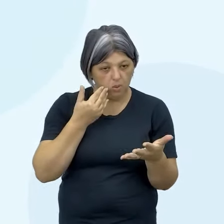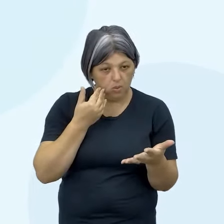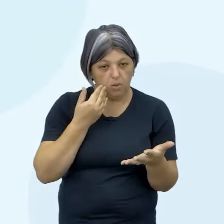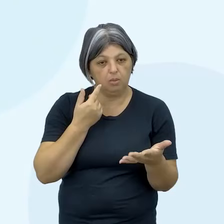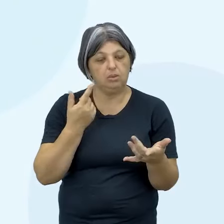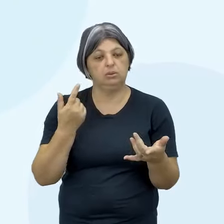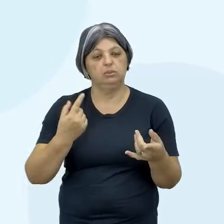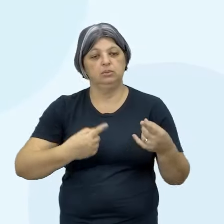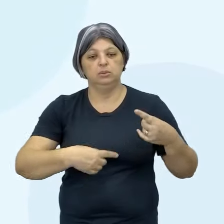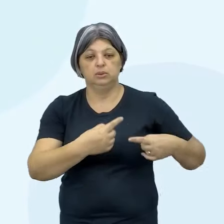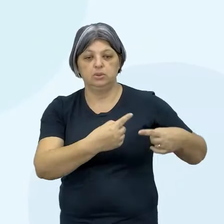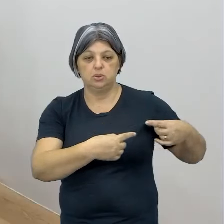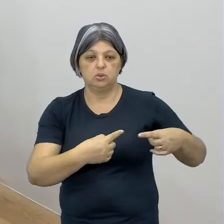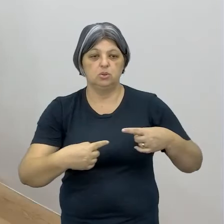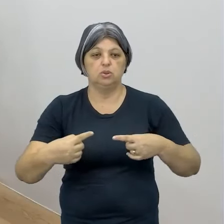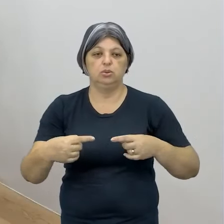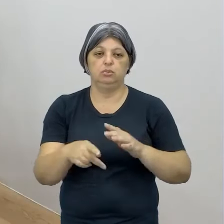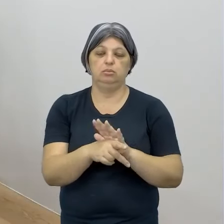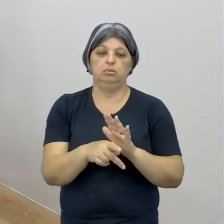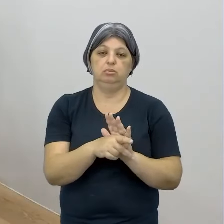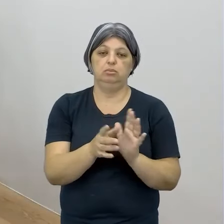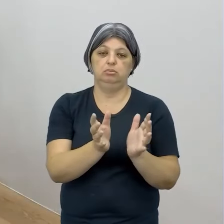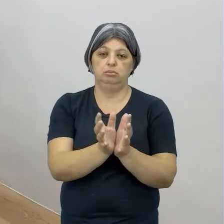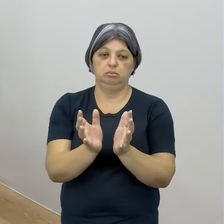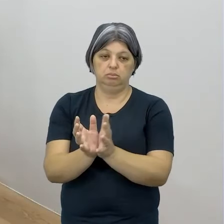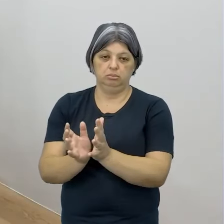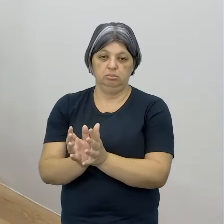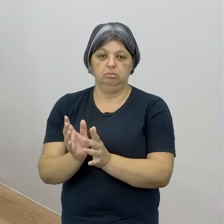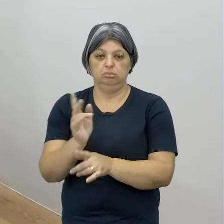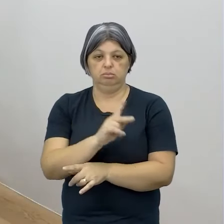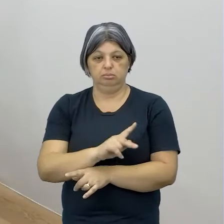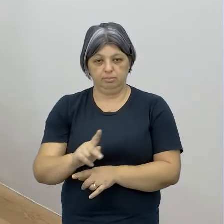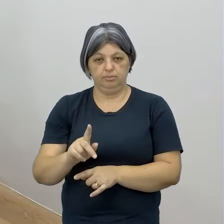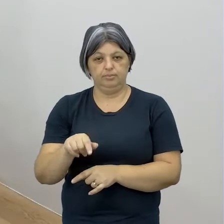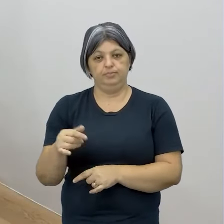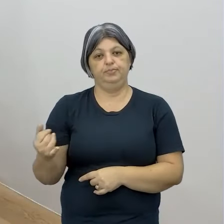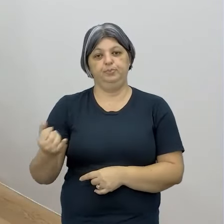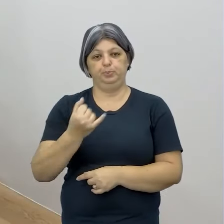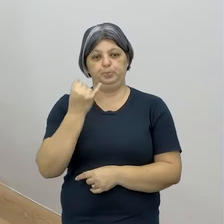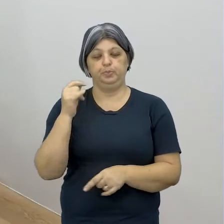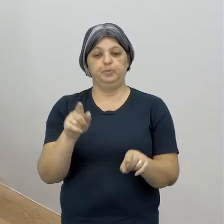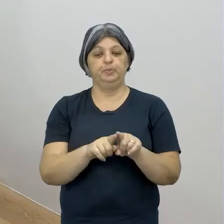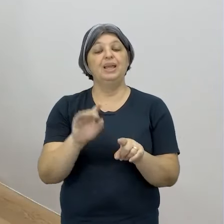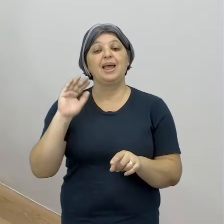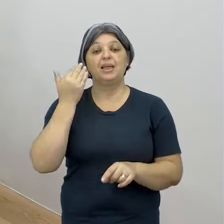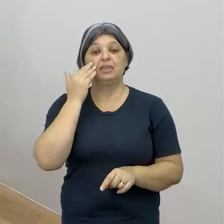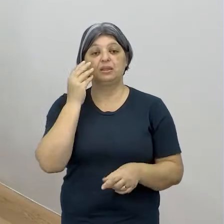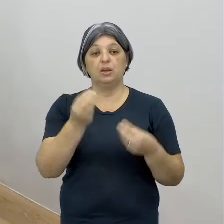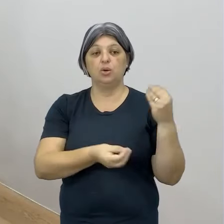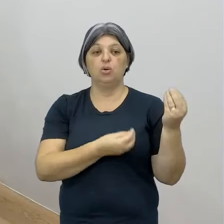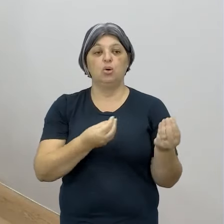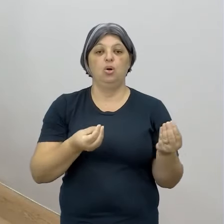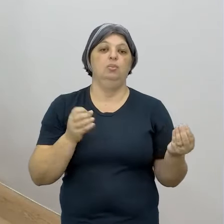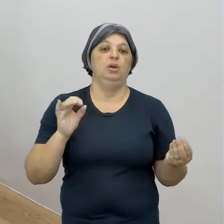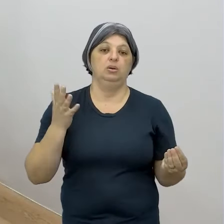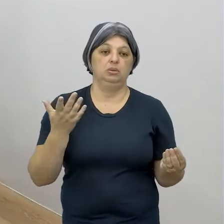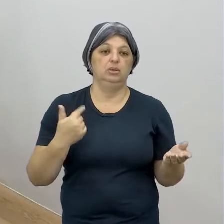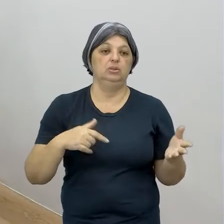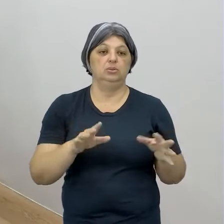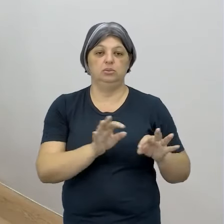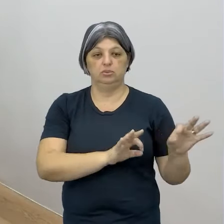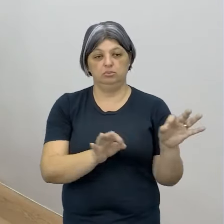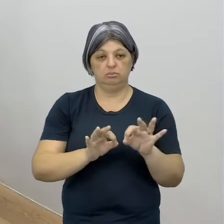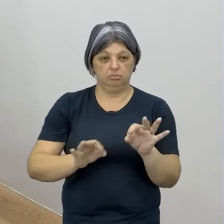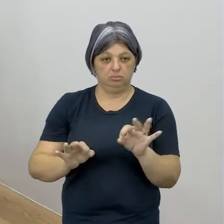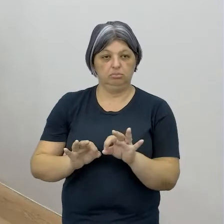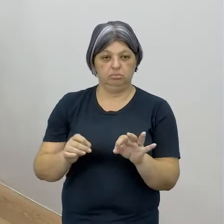discutindo com os pares, né, que também é algo extremamente importante, para entender como funciona todo esse mecanismo aí que